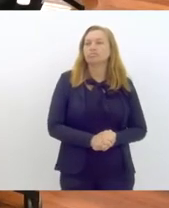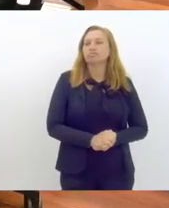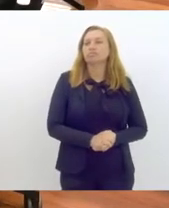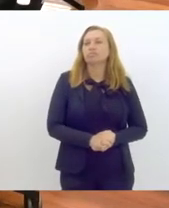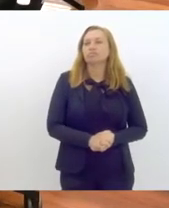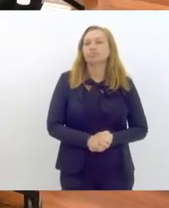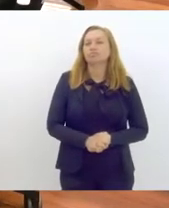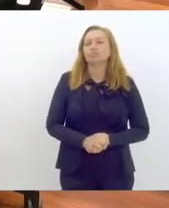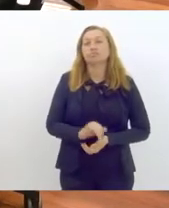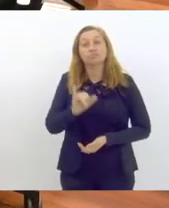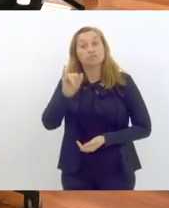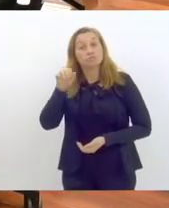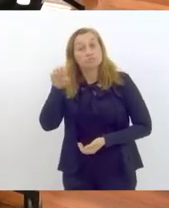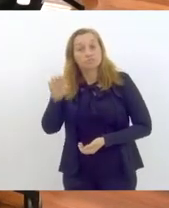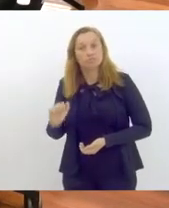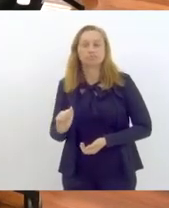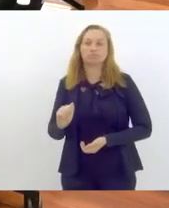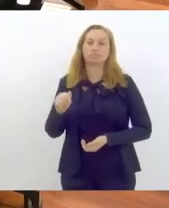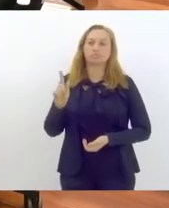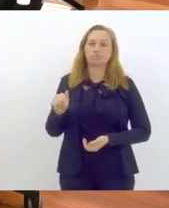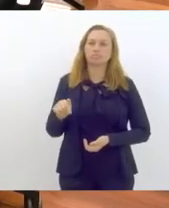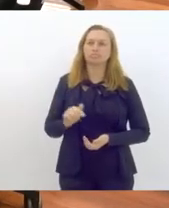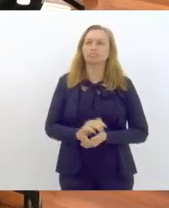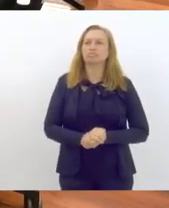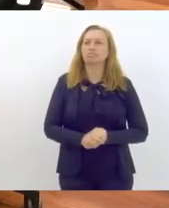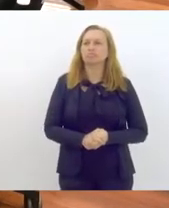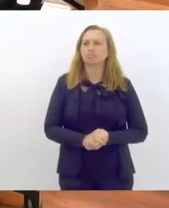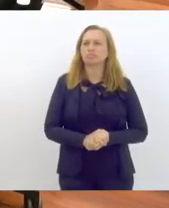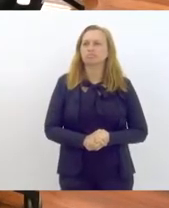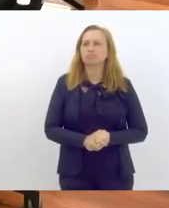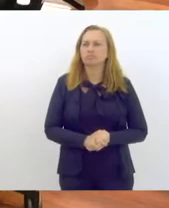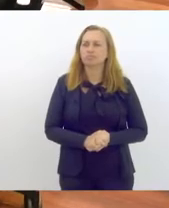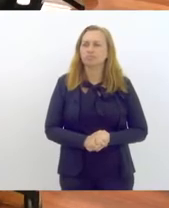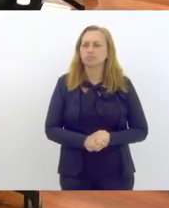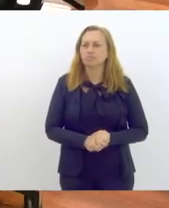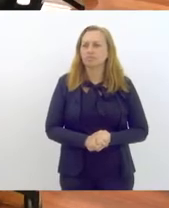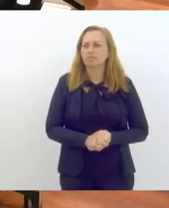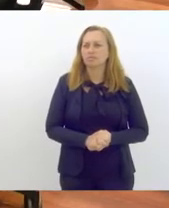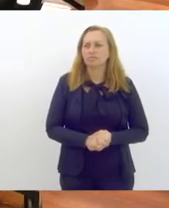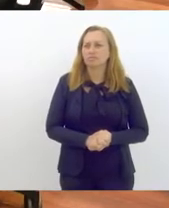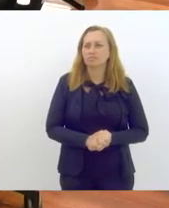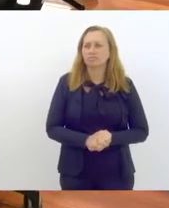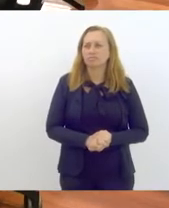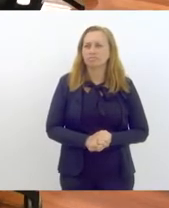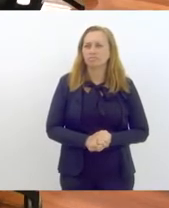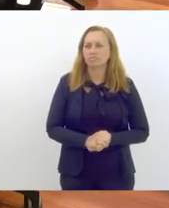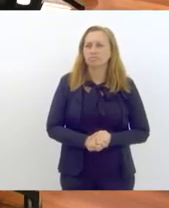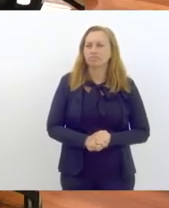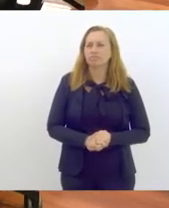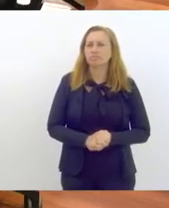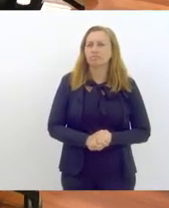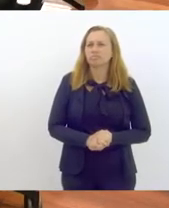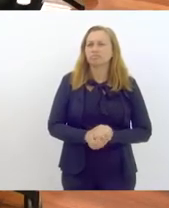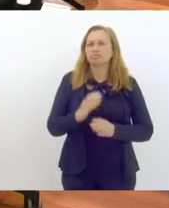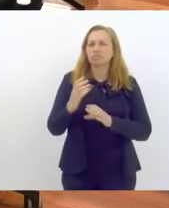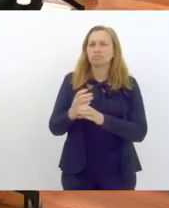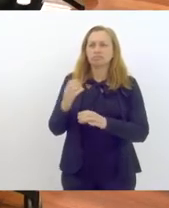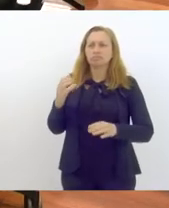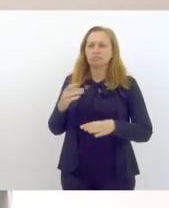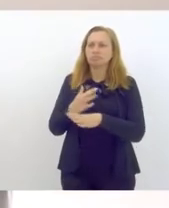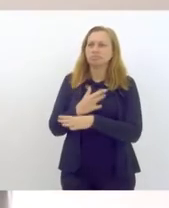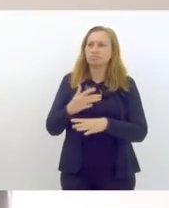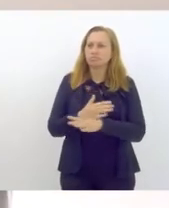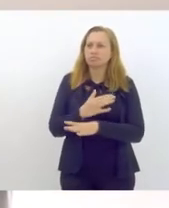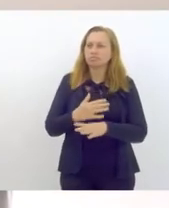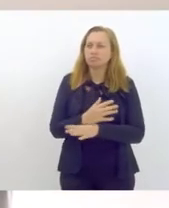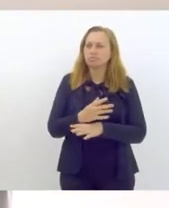Bom, sou o Ian e assim como o Francisco, eu faço parte do Engenho na Cidade, que é um projeto que nós